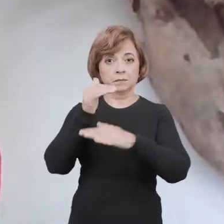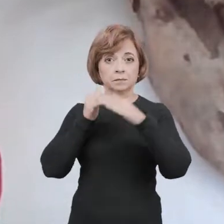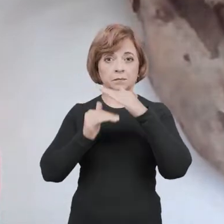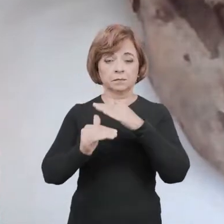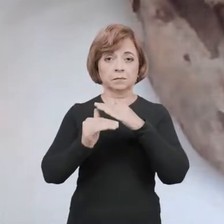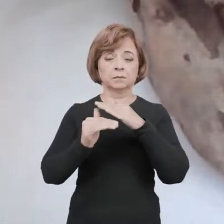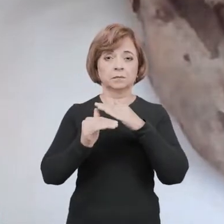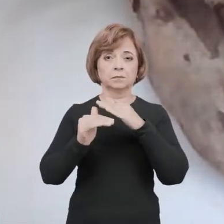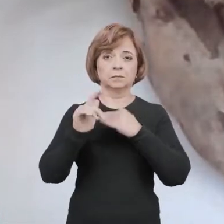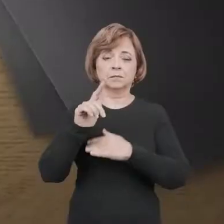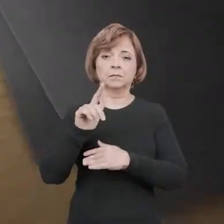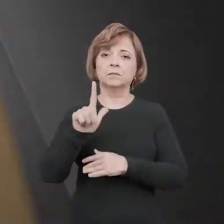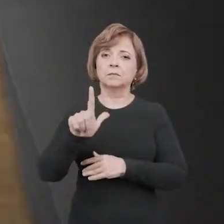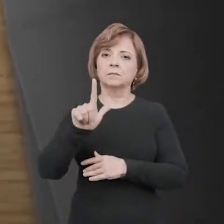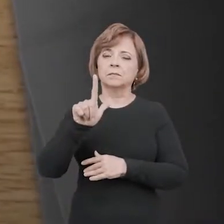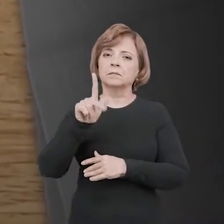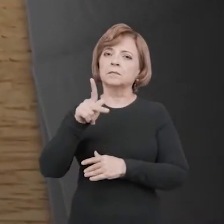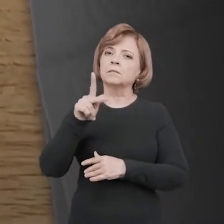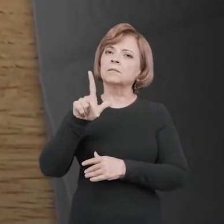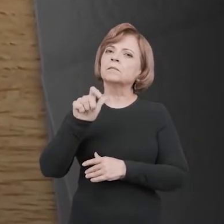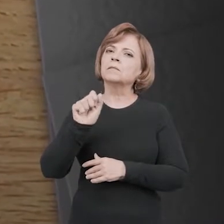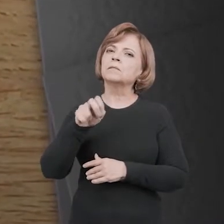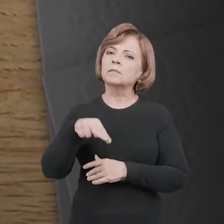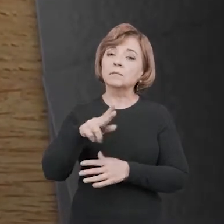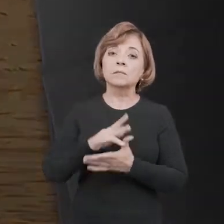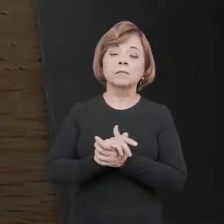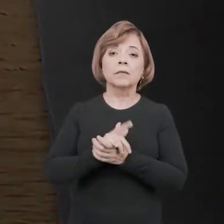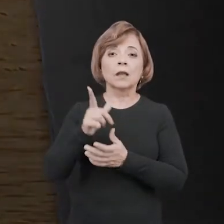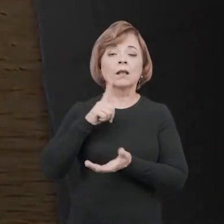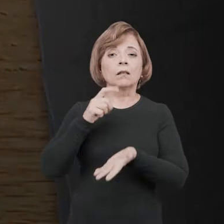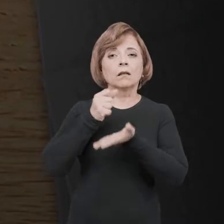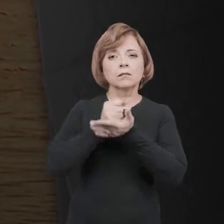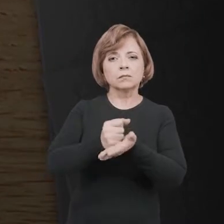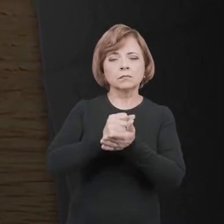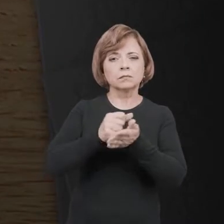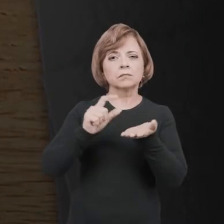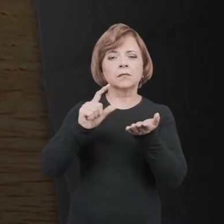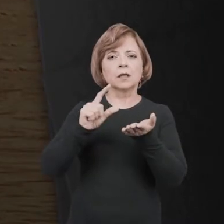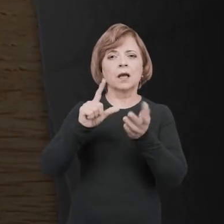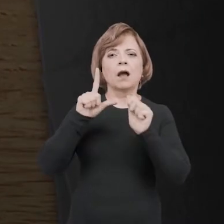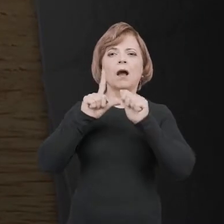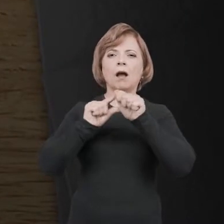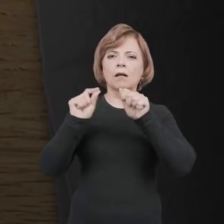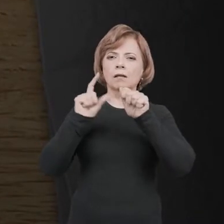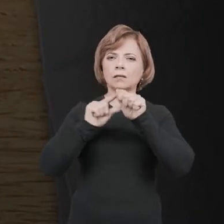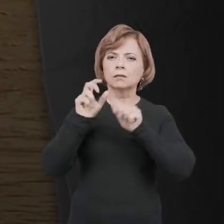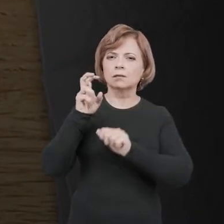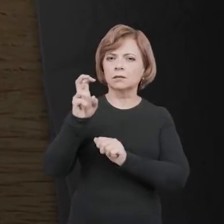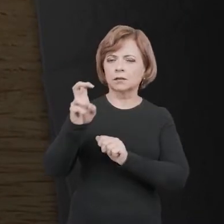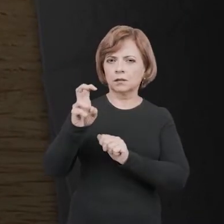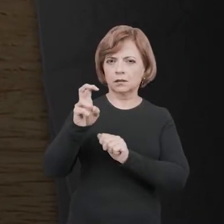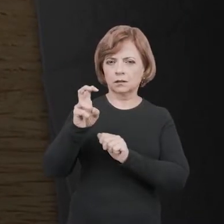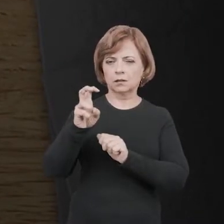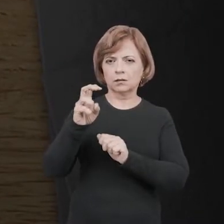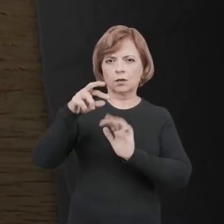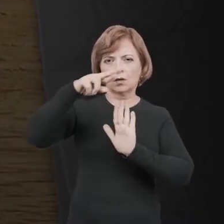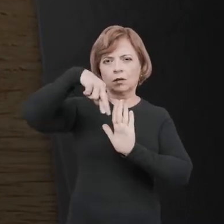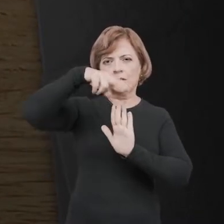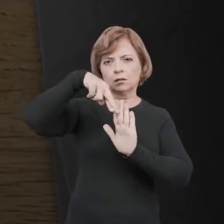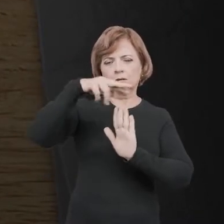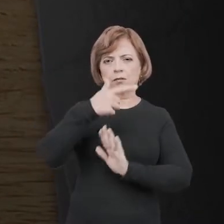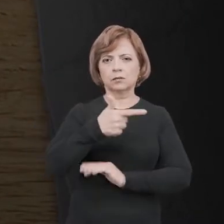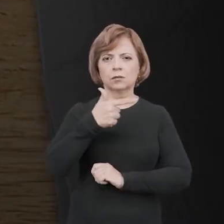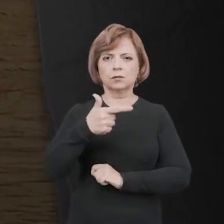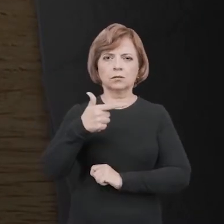Subplan, ela tem amparo no artigo 5º da resolução do Gabinete do Procurador-Geral de Justiça,